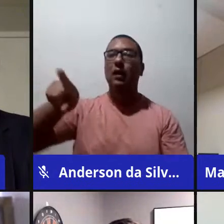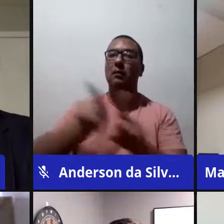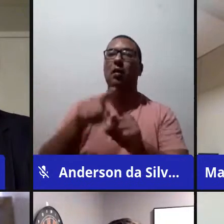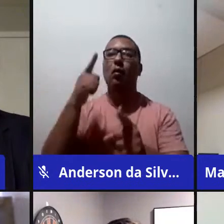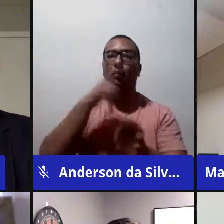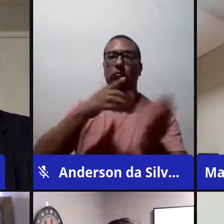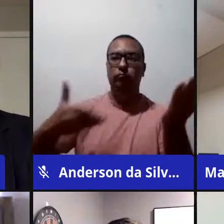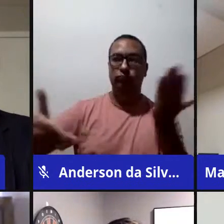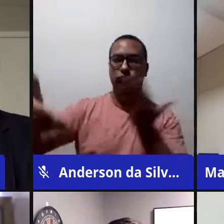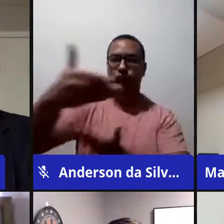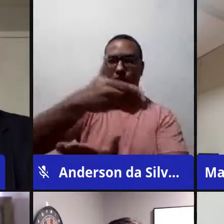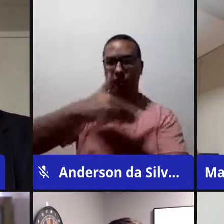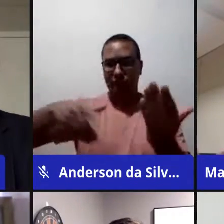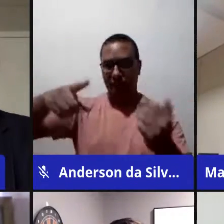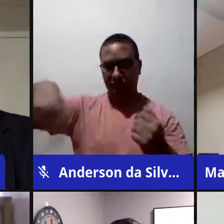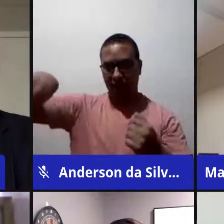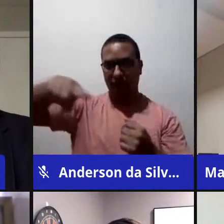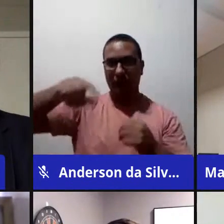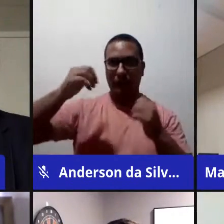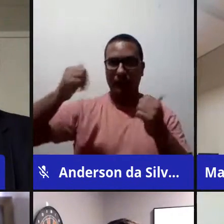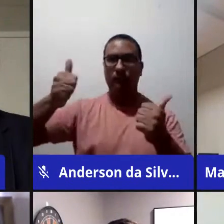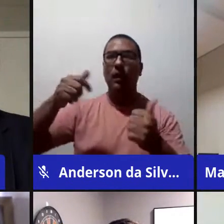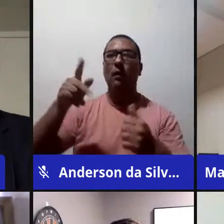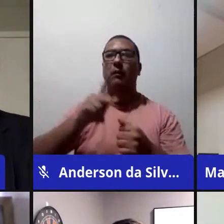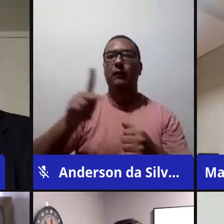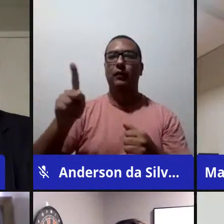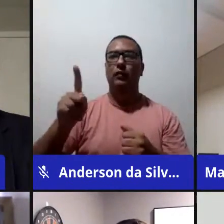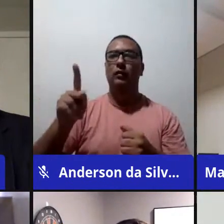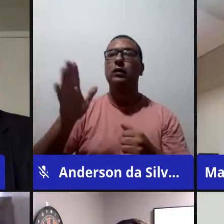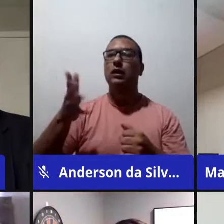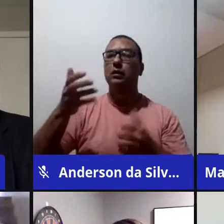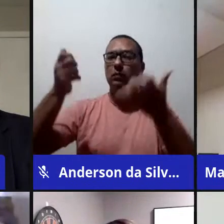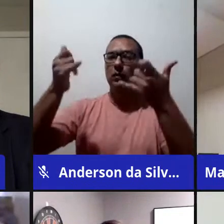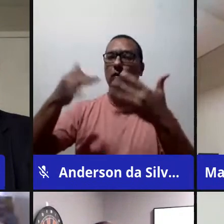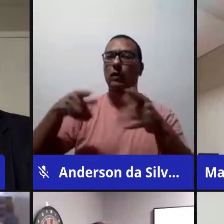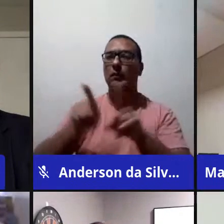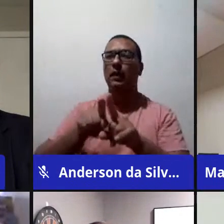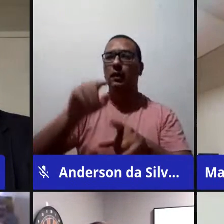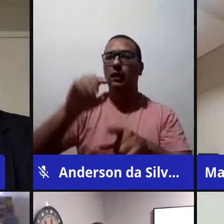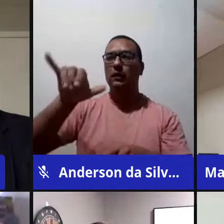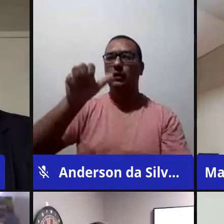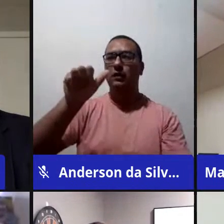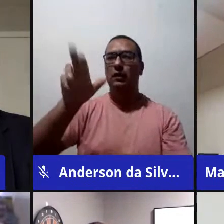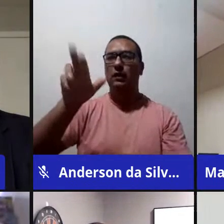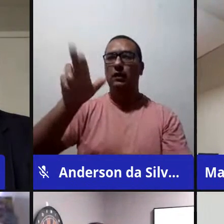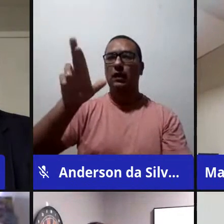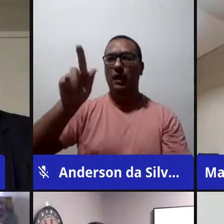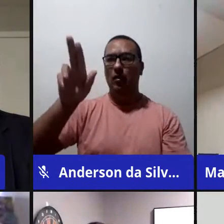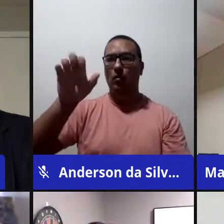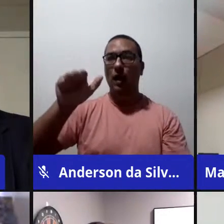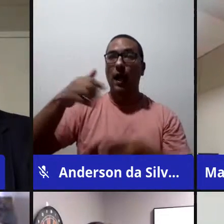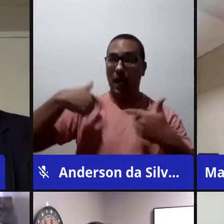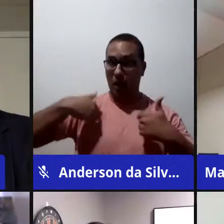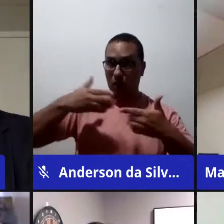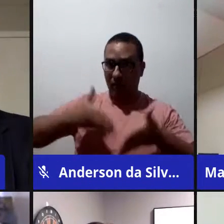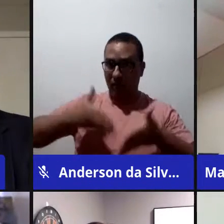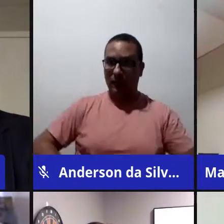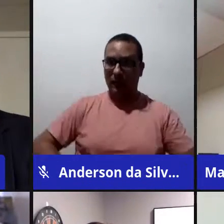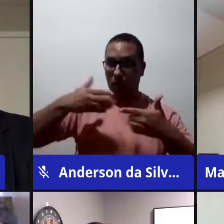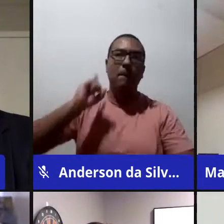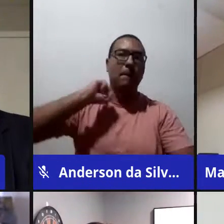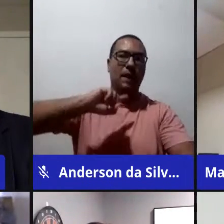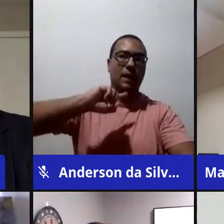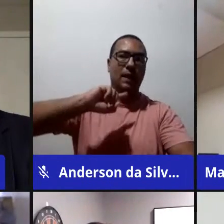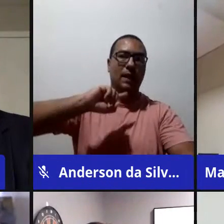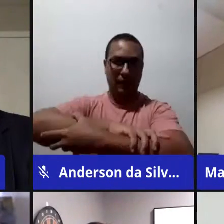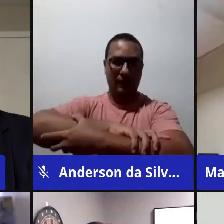podido interagir com todos vocês. O professor comentou aí sobre Jaraguá. Eu sou de Minas Gerais, né? Eu sou natural